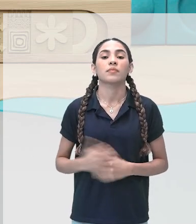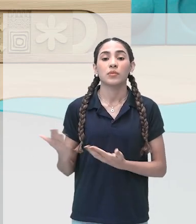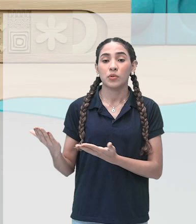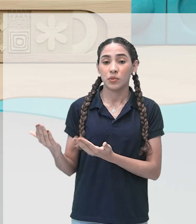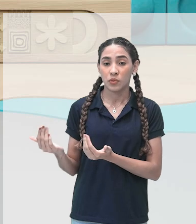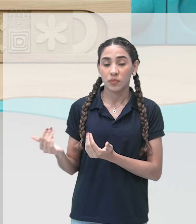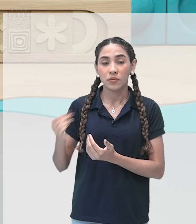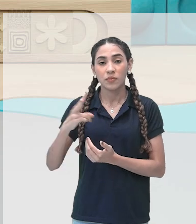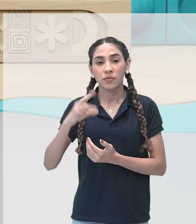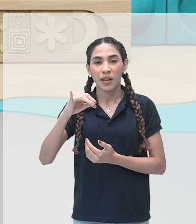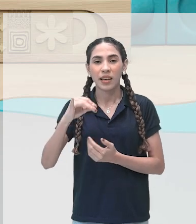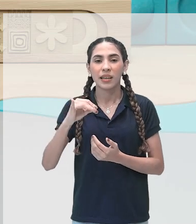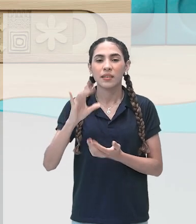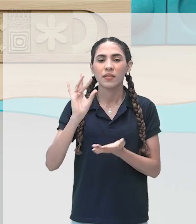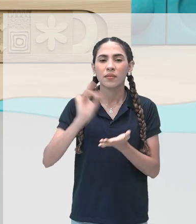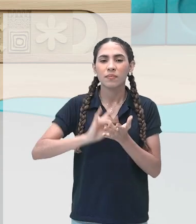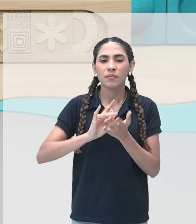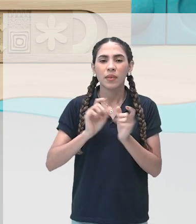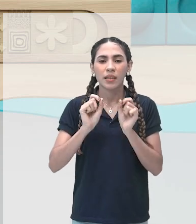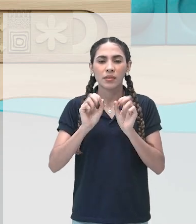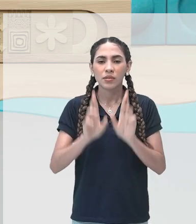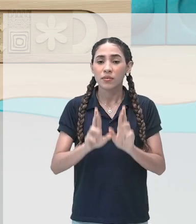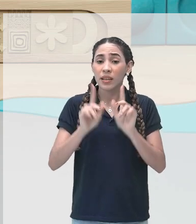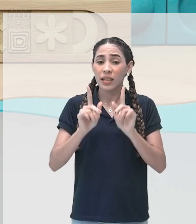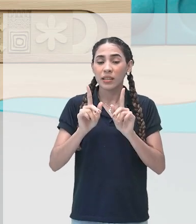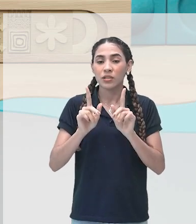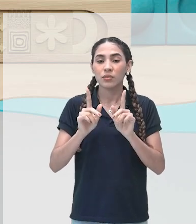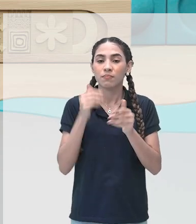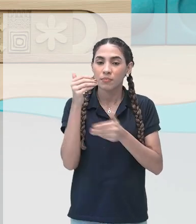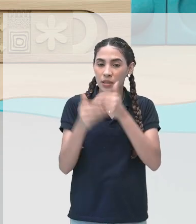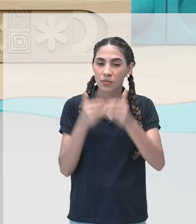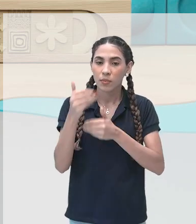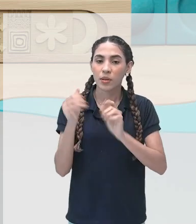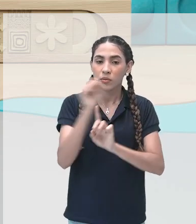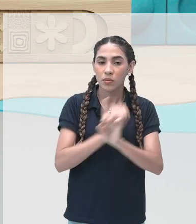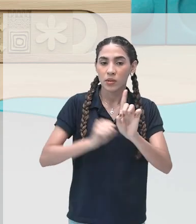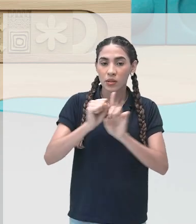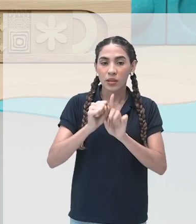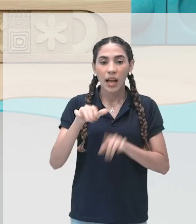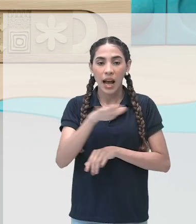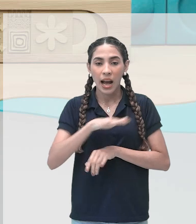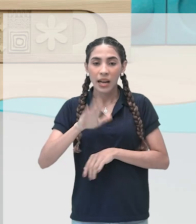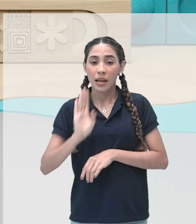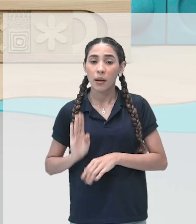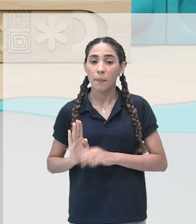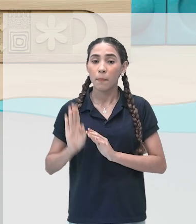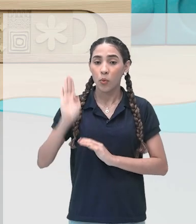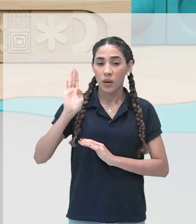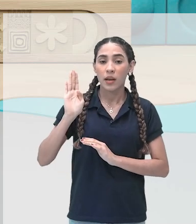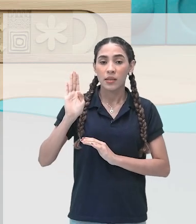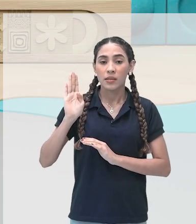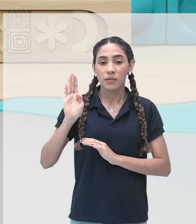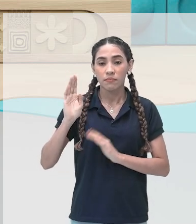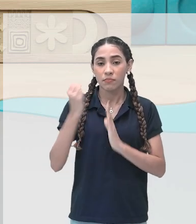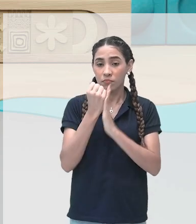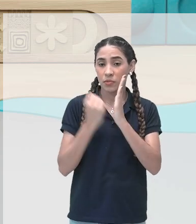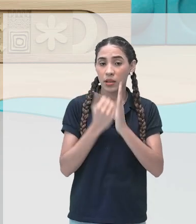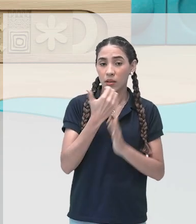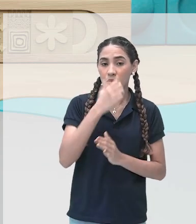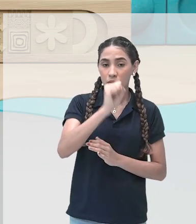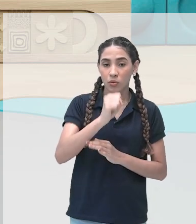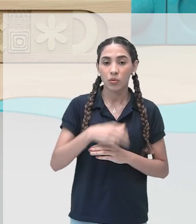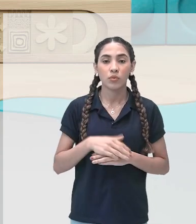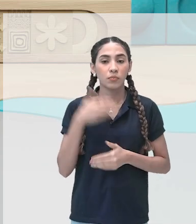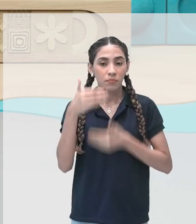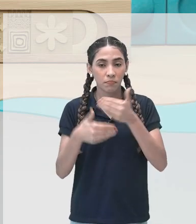adolescência, vai ter nascido discretamente na nossa sociedade, nos meios burgueses, no decorrer do século XVIII, cristalizando-se ao